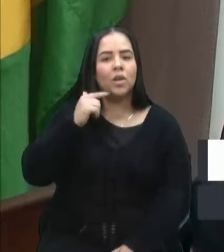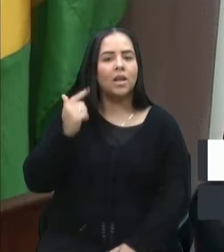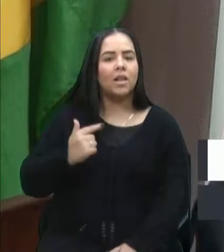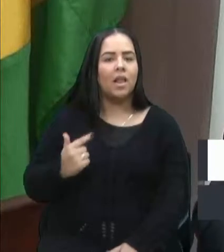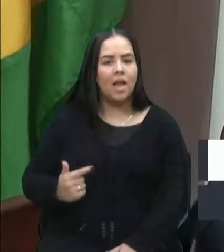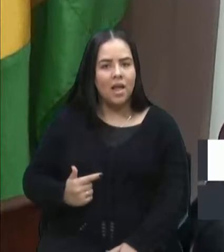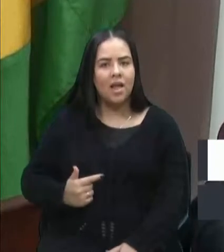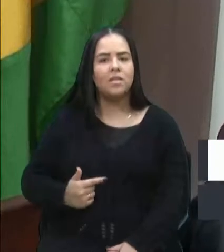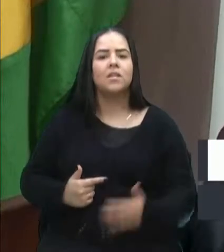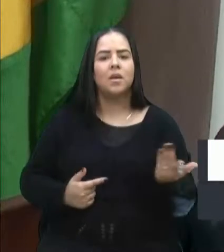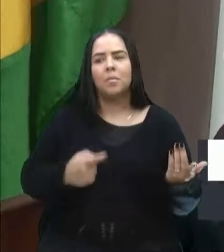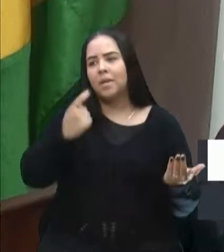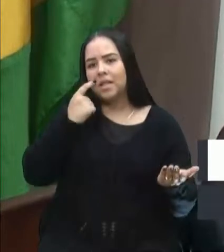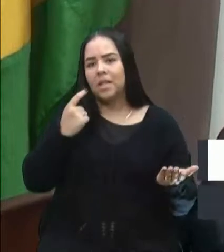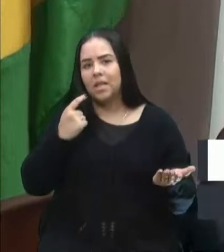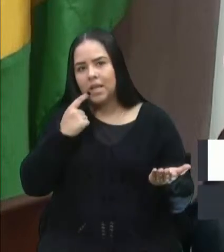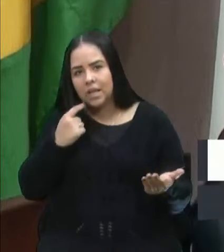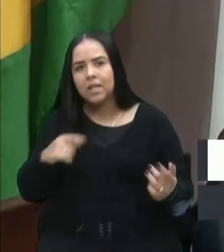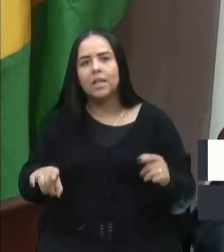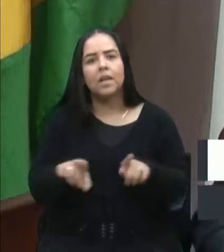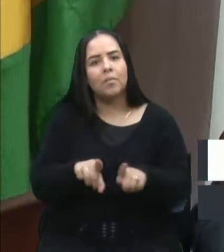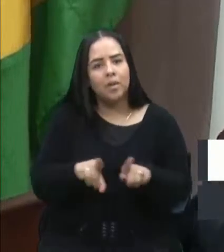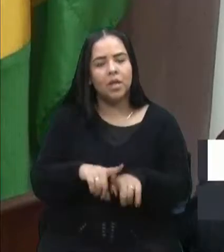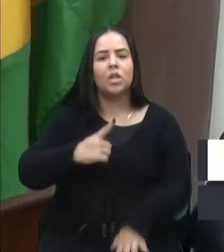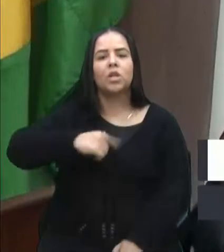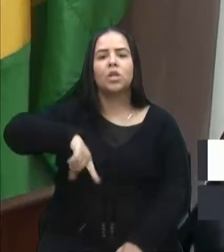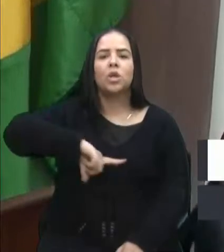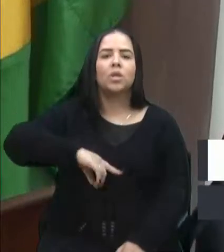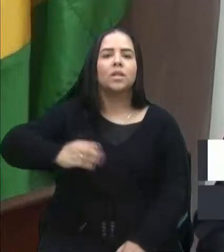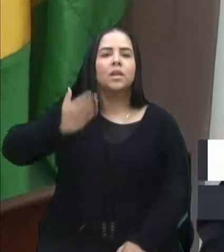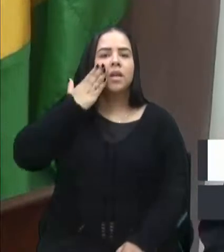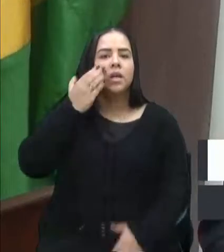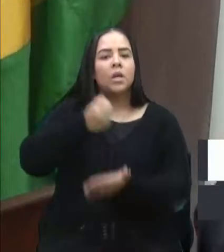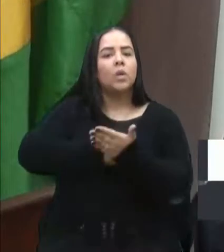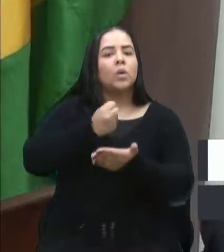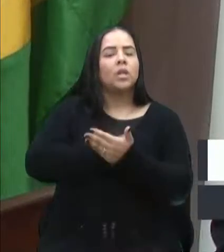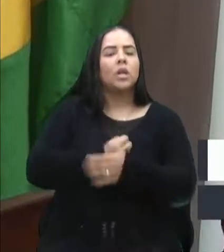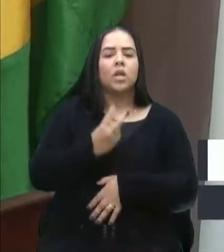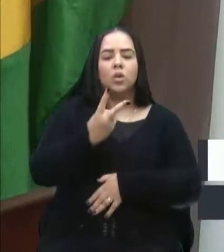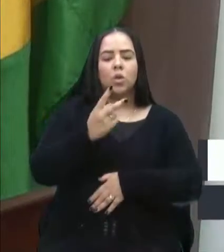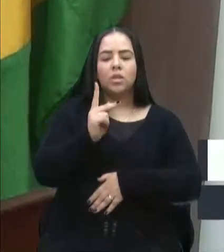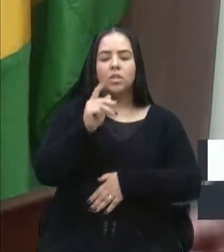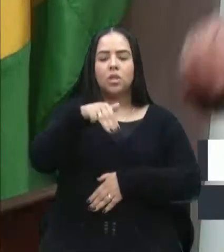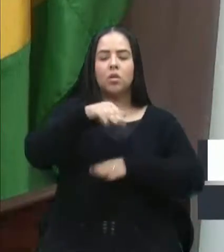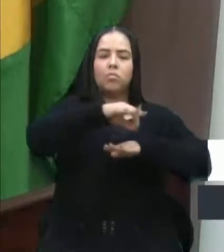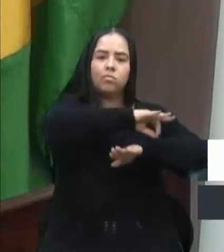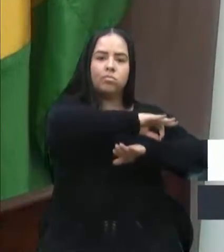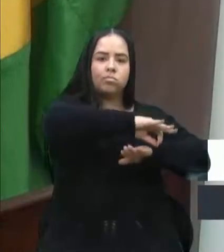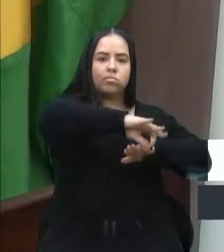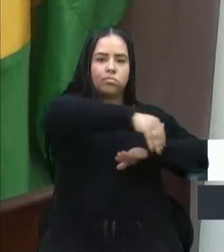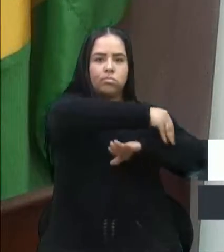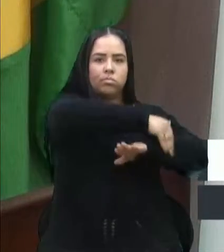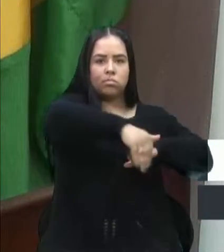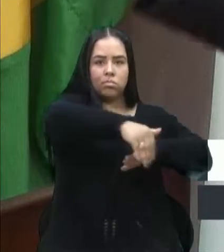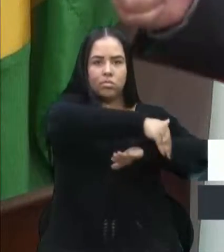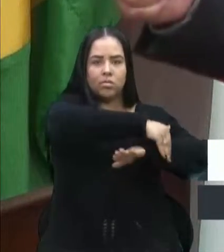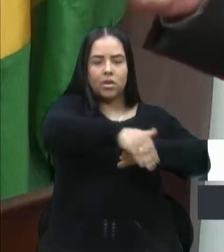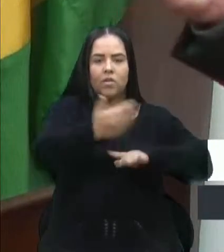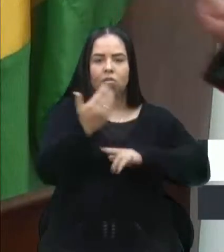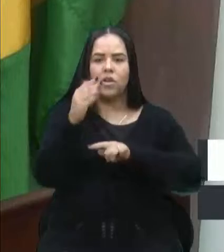Wagner Petrini, nós sabemos a luta e são 2 quilômetros de revitalização que vai beneficiar